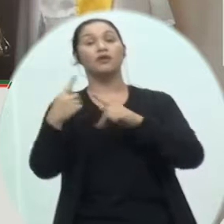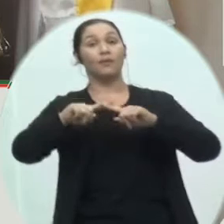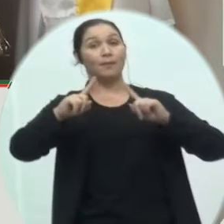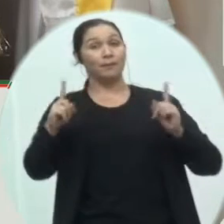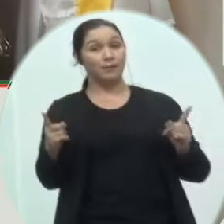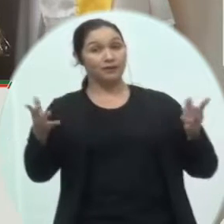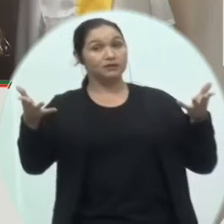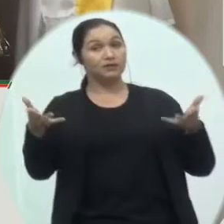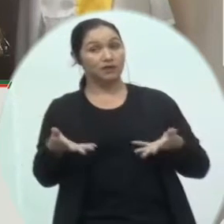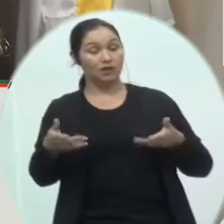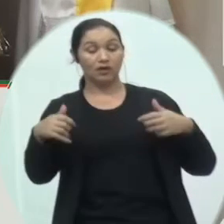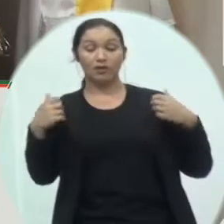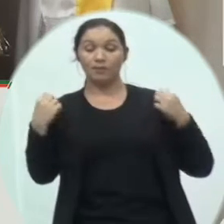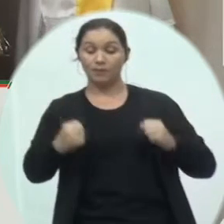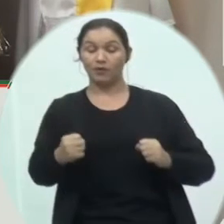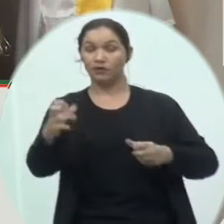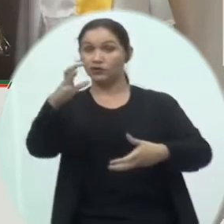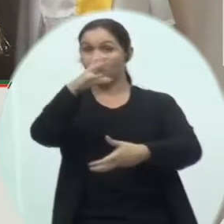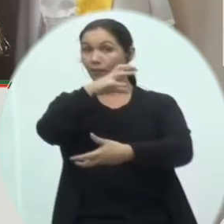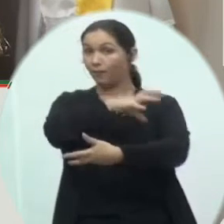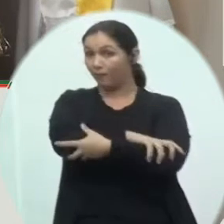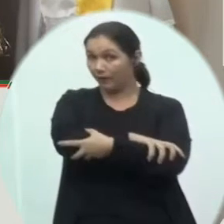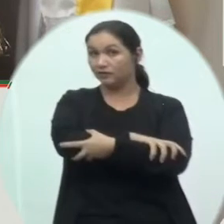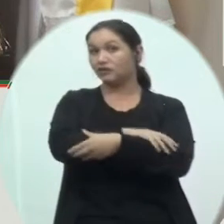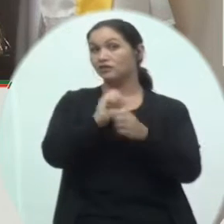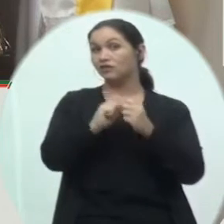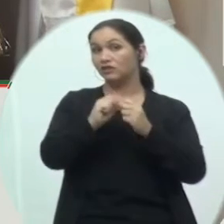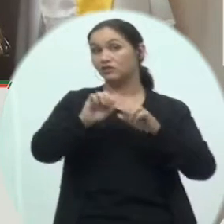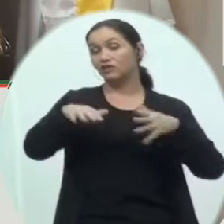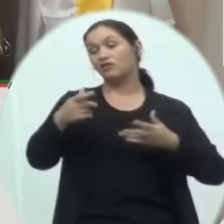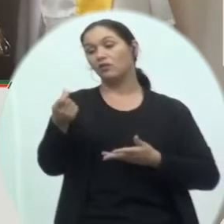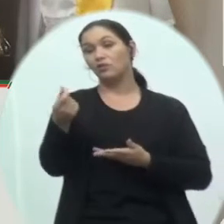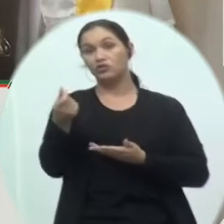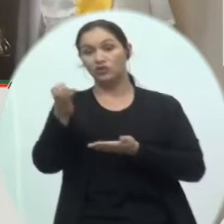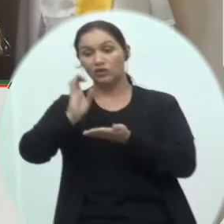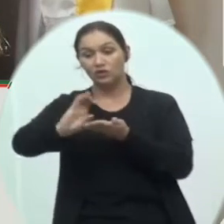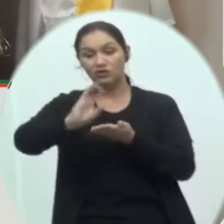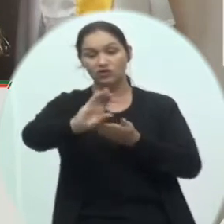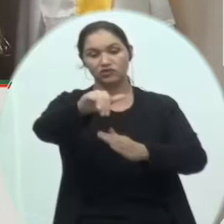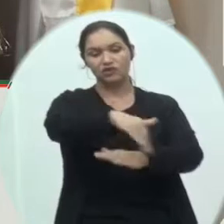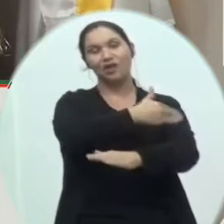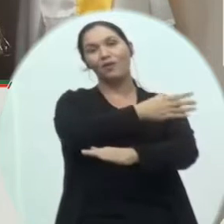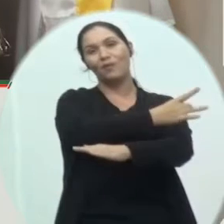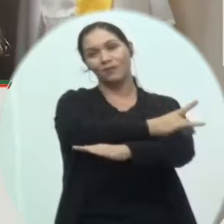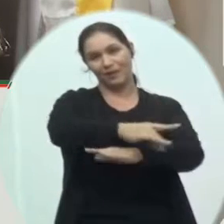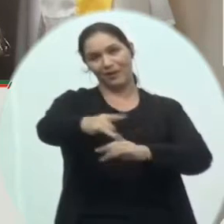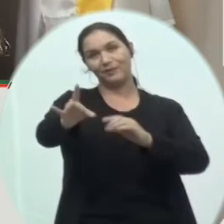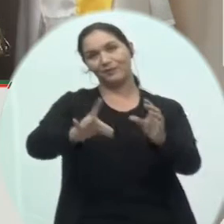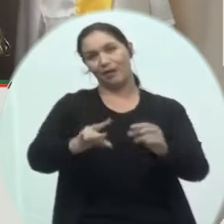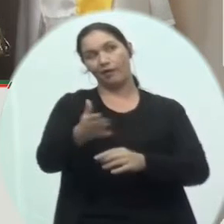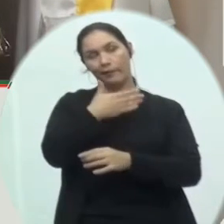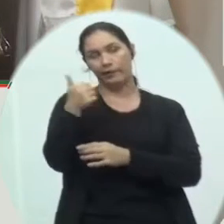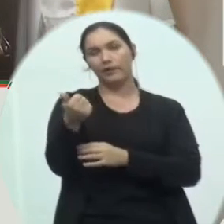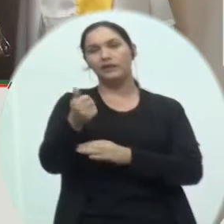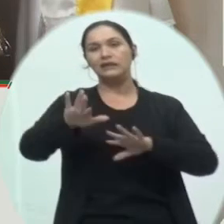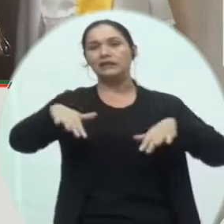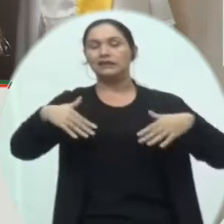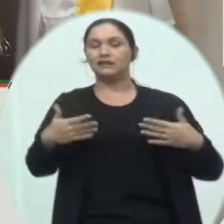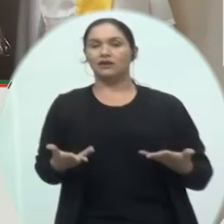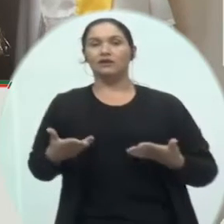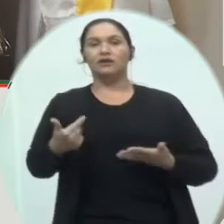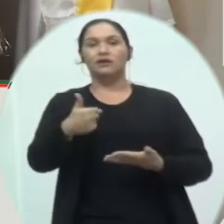encaminhamento, né? E esse dinheiro ser investido na Jorge Lacerda lá, para parar de dar prejuízo para aquela população e para as pessoas, né? Então, De repente,